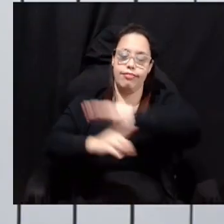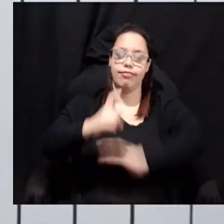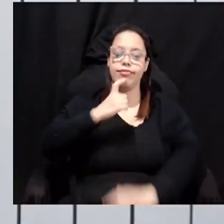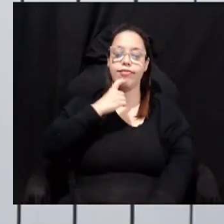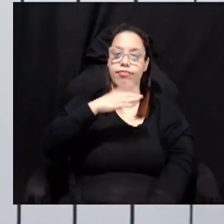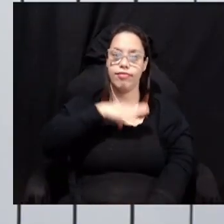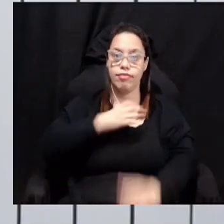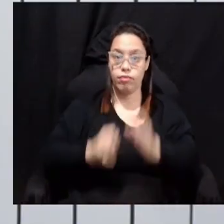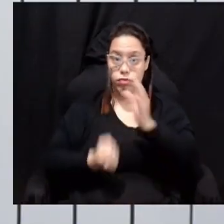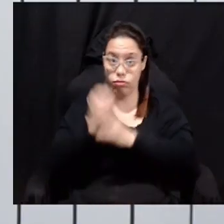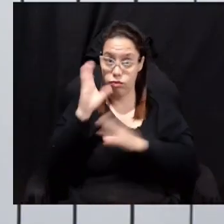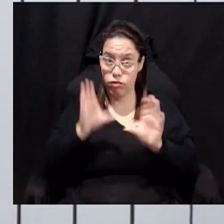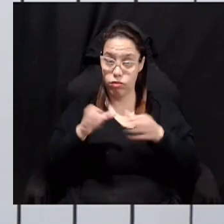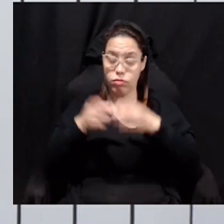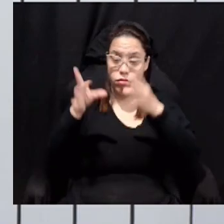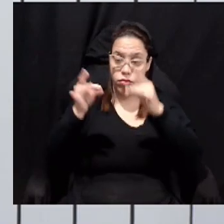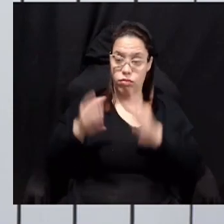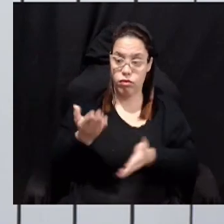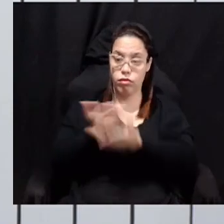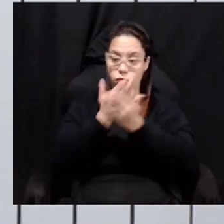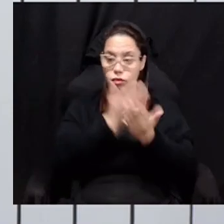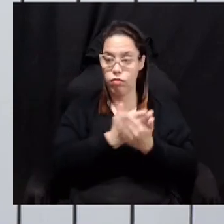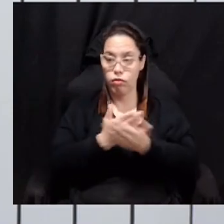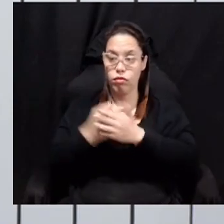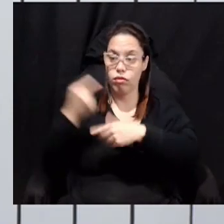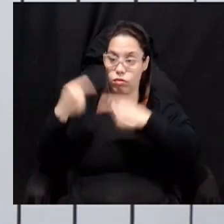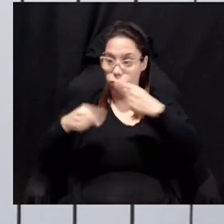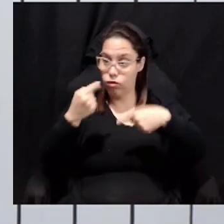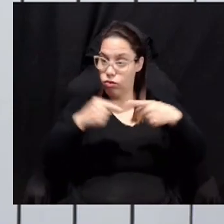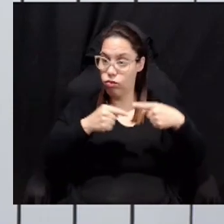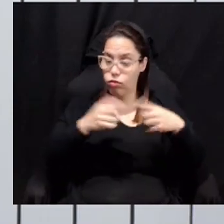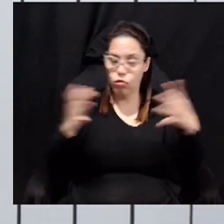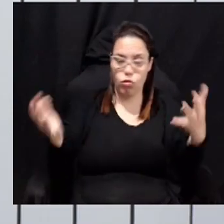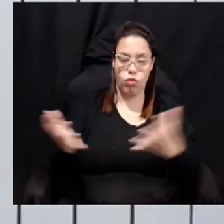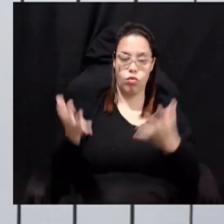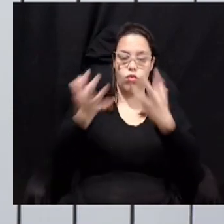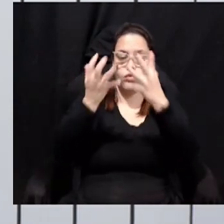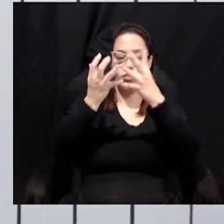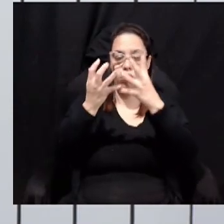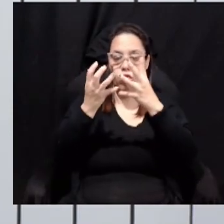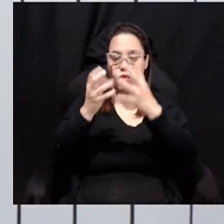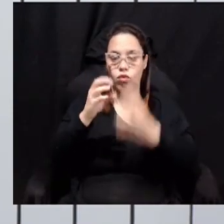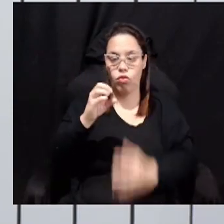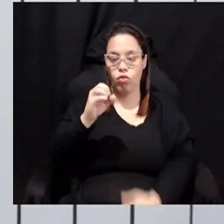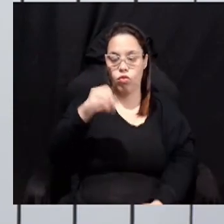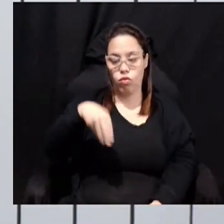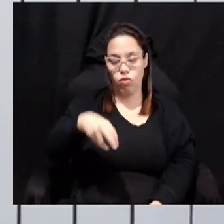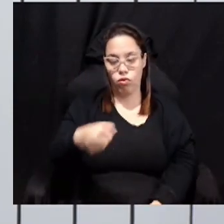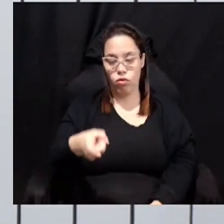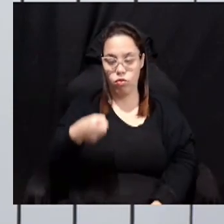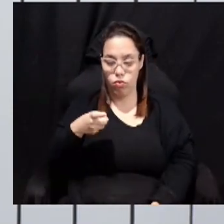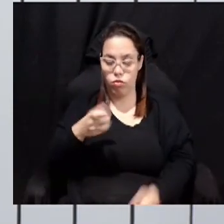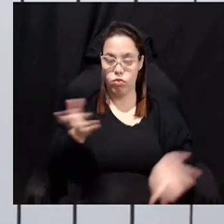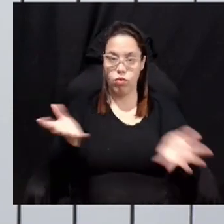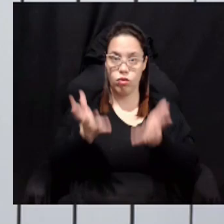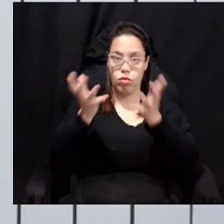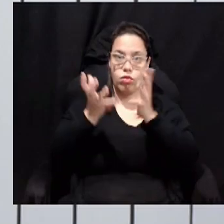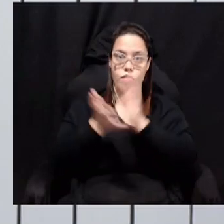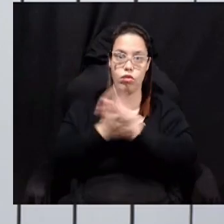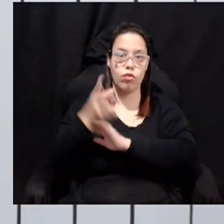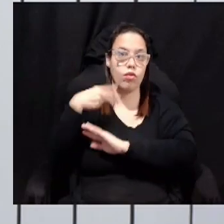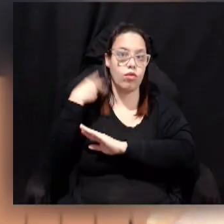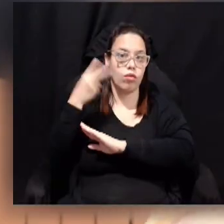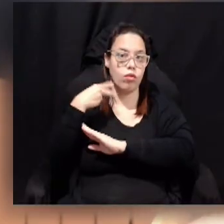Comissão Especial de Estudos para debater o fomento do comércio exterior aqui na cidade. A iniciativa é do vereador